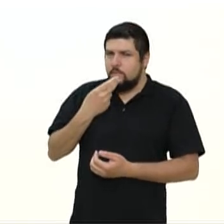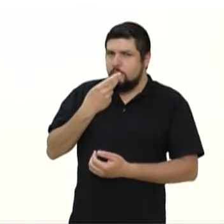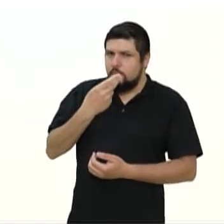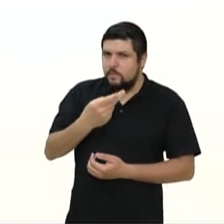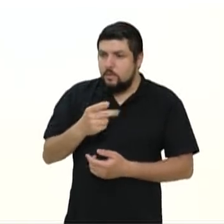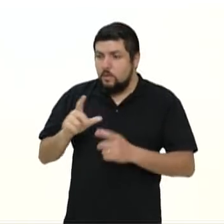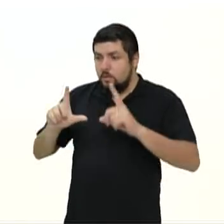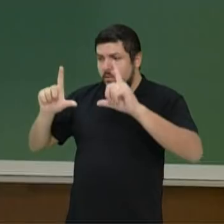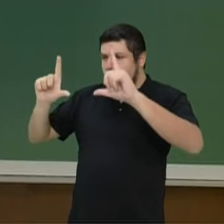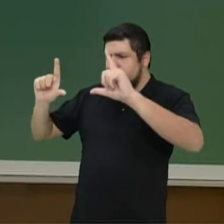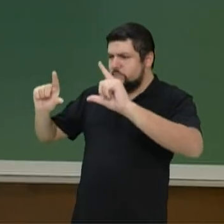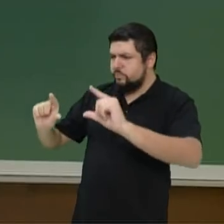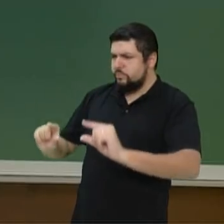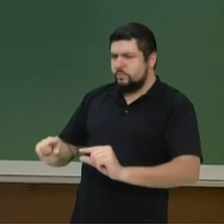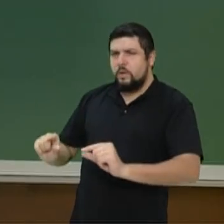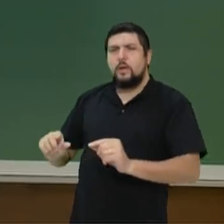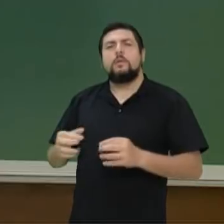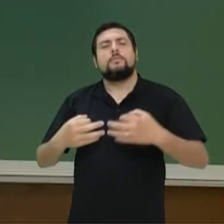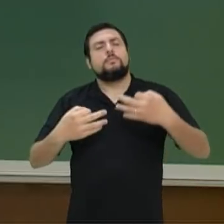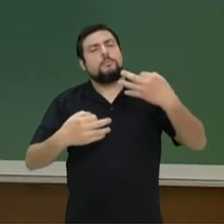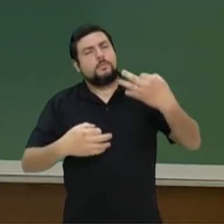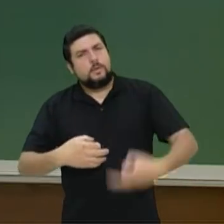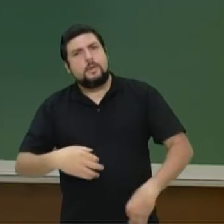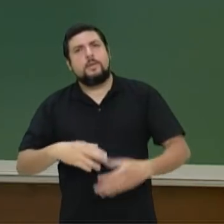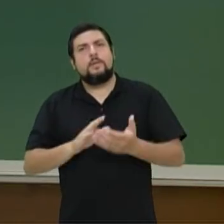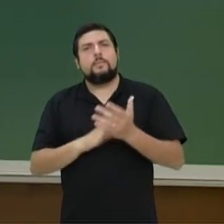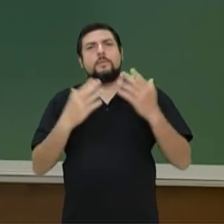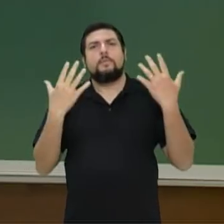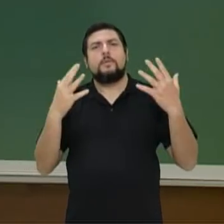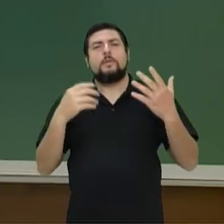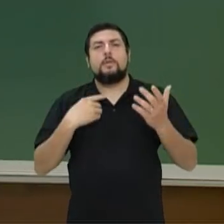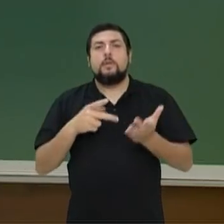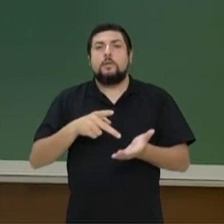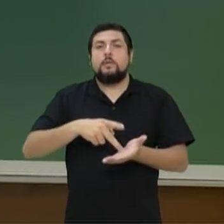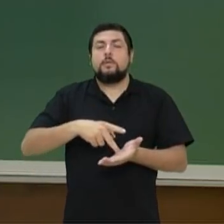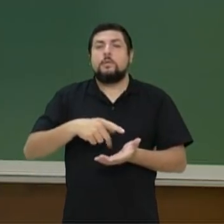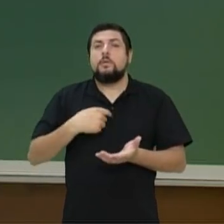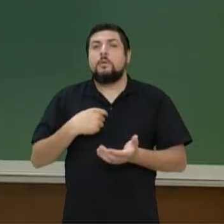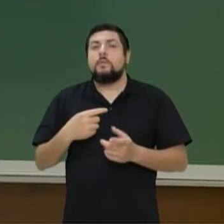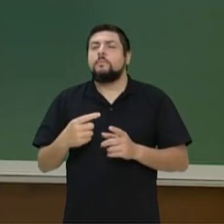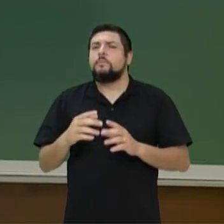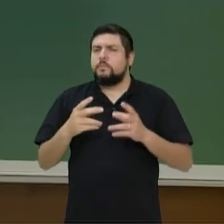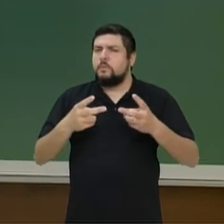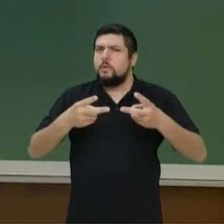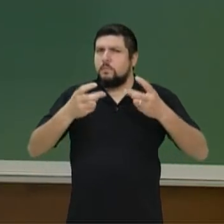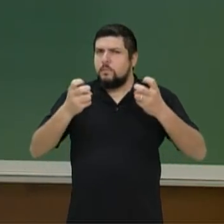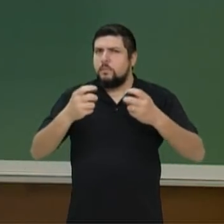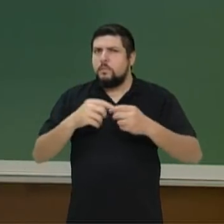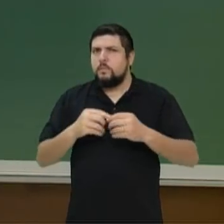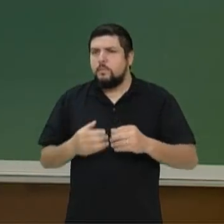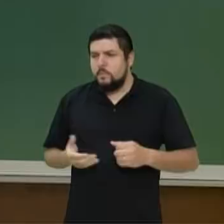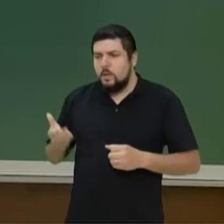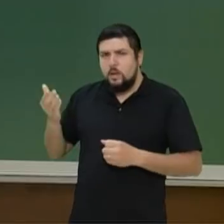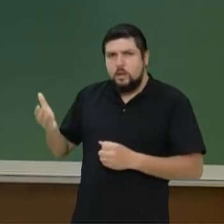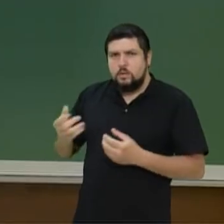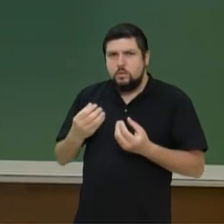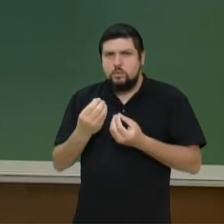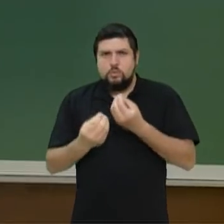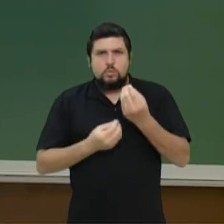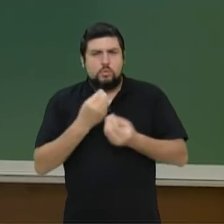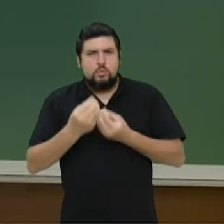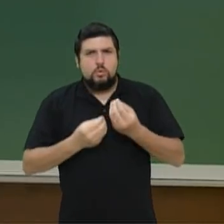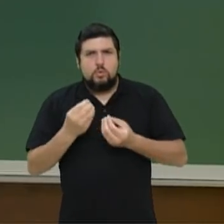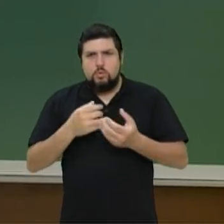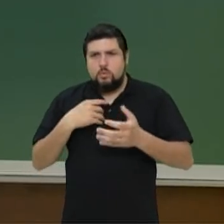mais aceitável, você acertou. Realmente é esse sentido. Veja, né? Aqui quando diz a